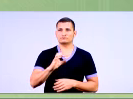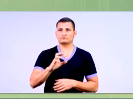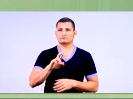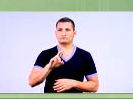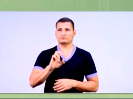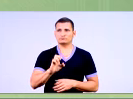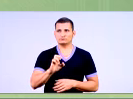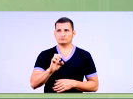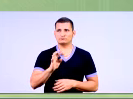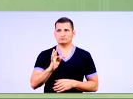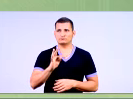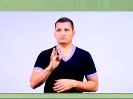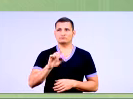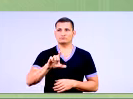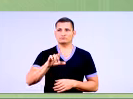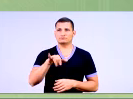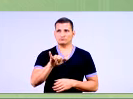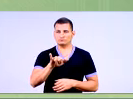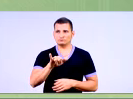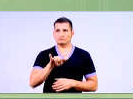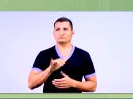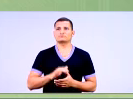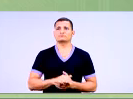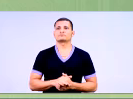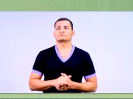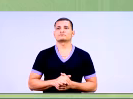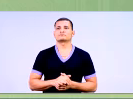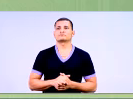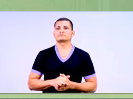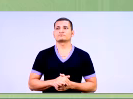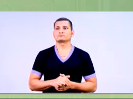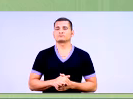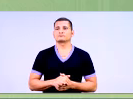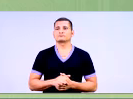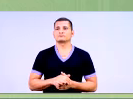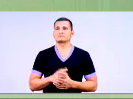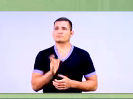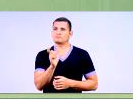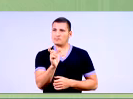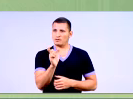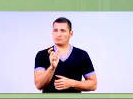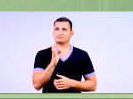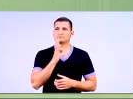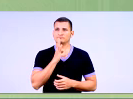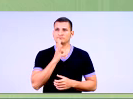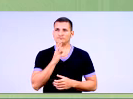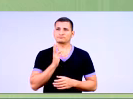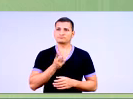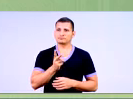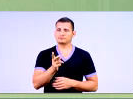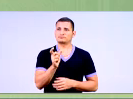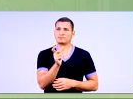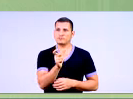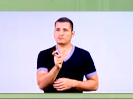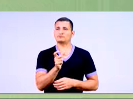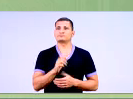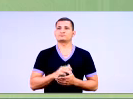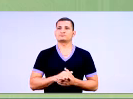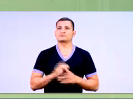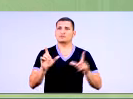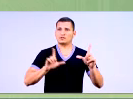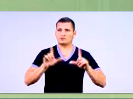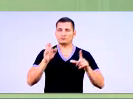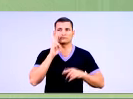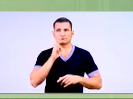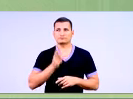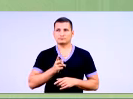palavra secret, top secret, Victoria Secret, a gente vê essa palavra aí, né, na mídia o tempo todo. Então, nós temos